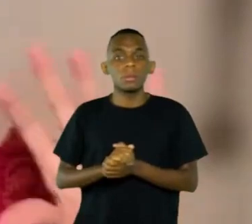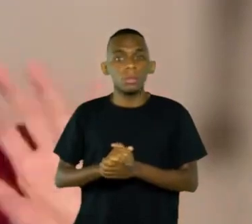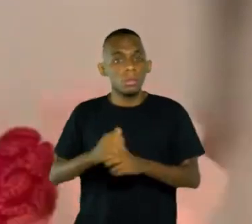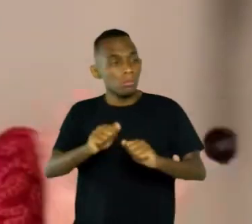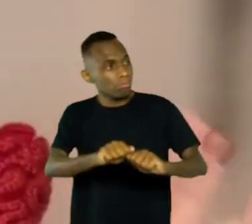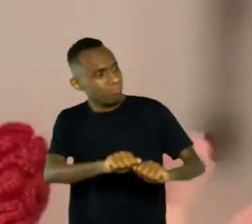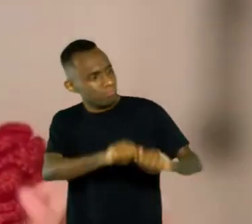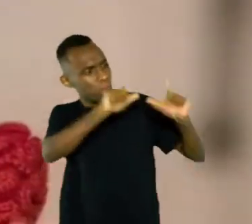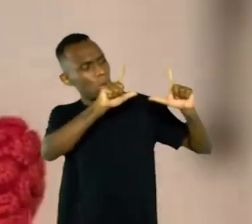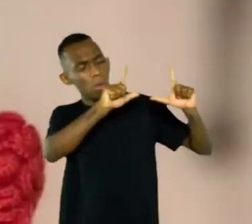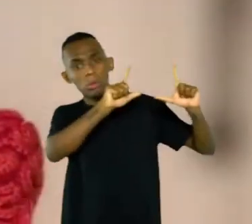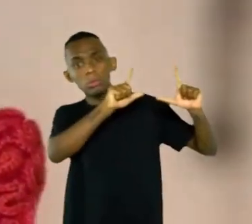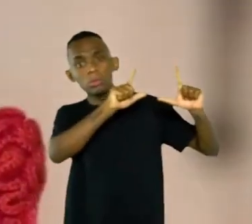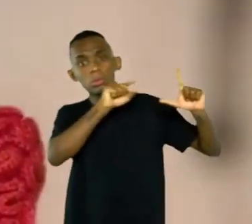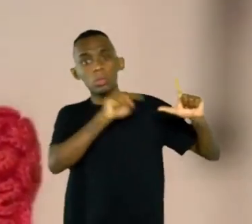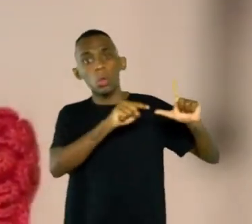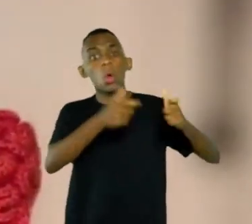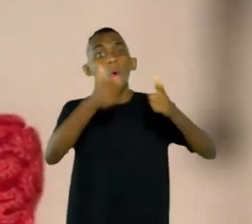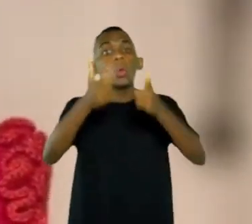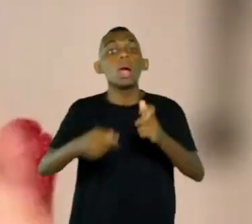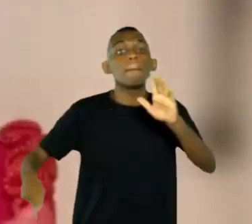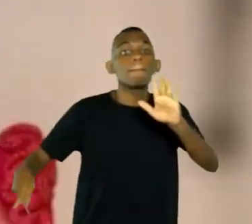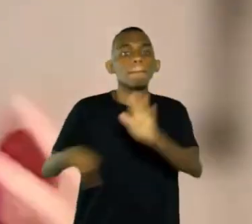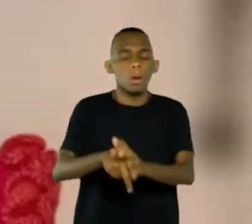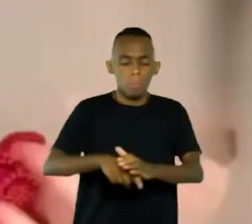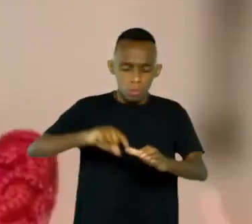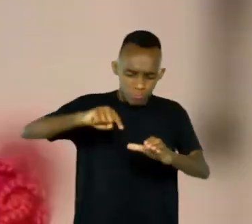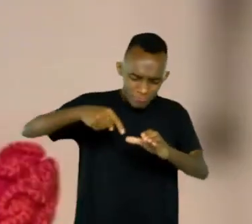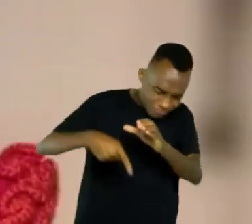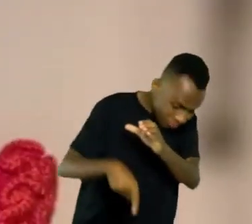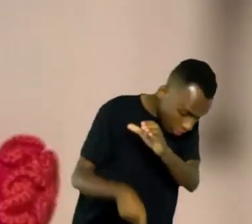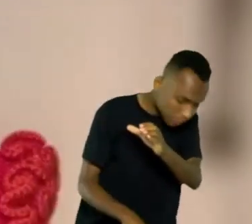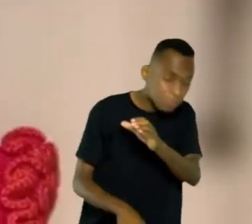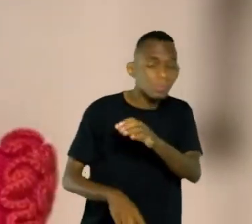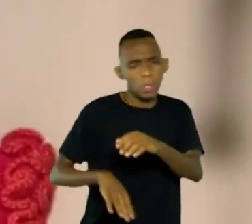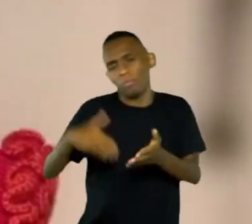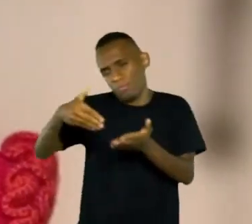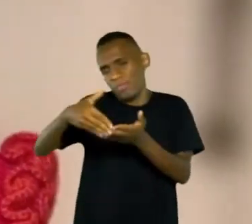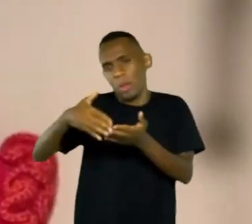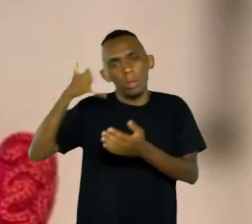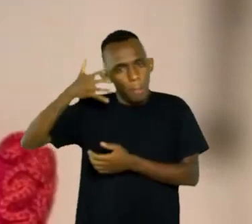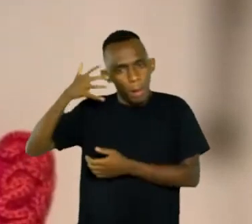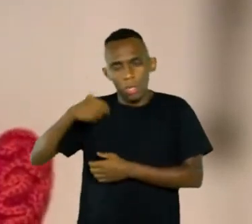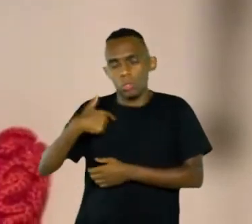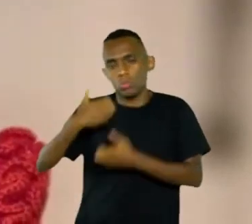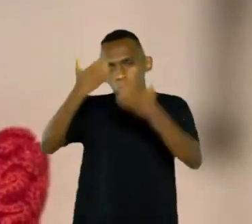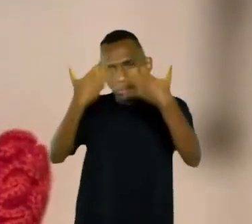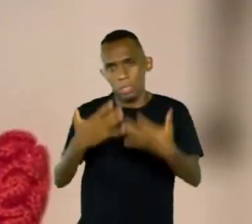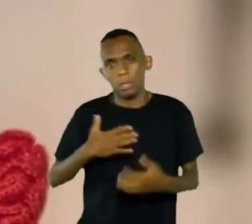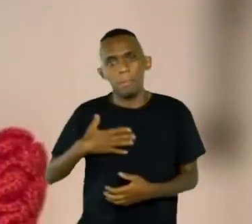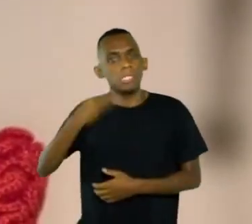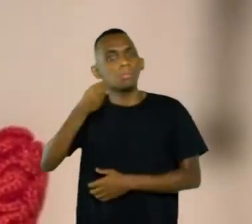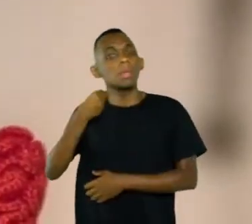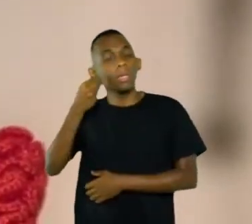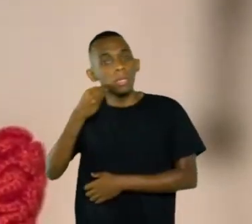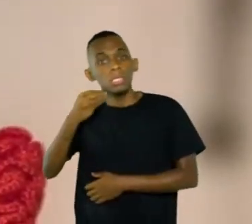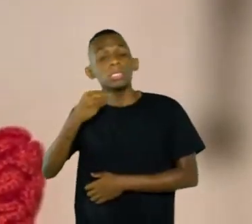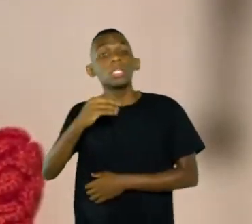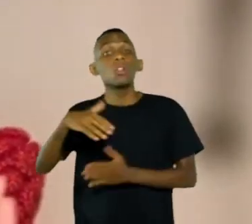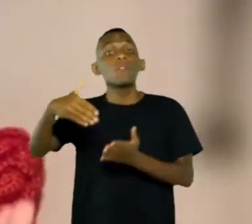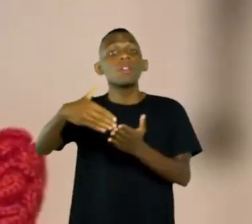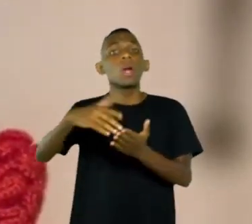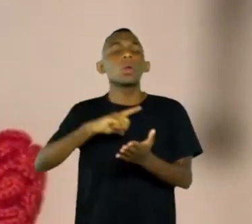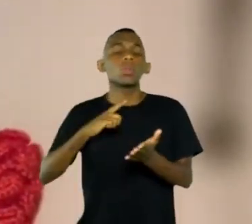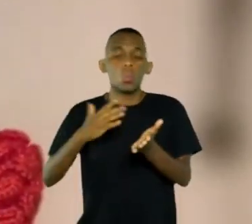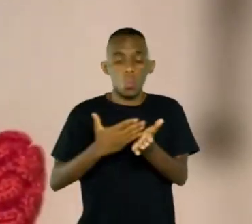bem-vindo a fundo do poço. E no final da palestra, eu conto um pouco a minha história e tal, e no final da palestra aparece um livro, né? Eu